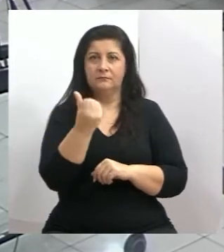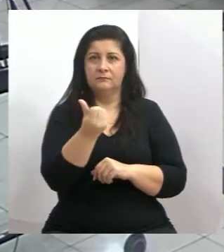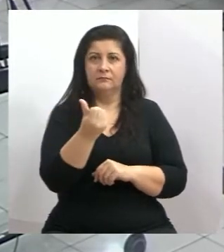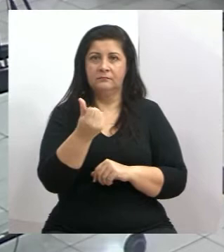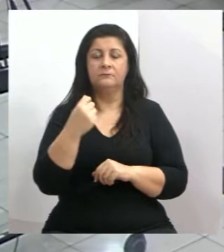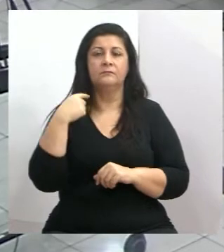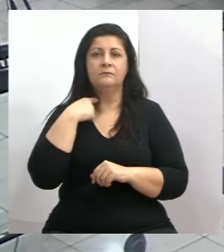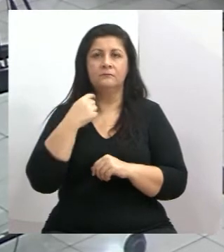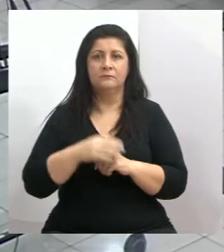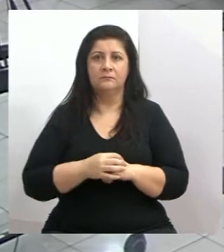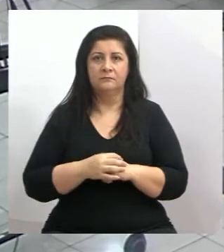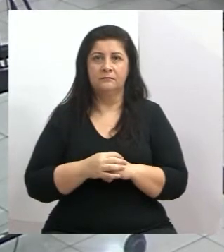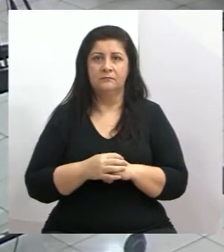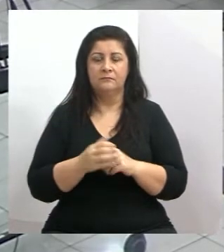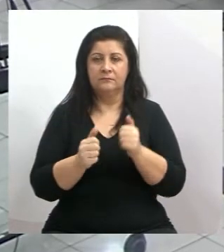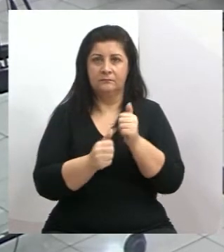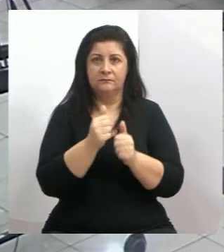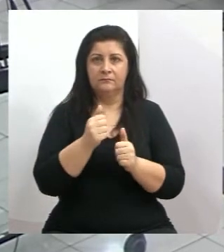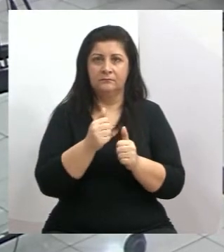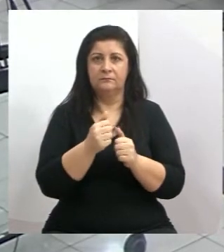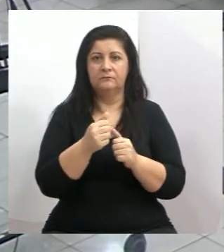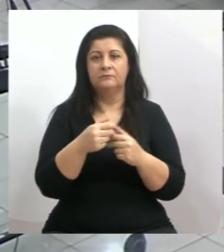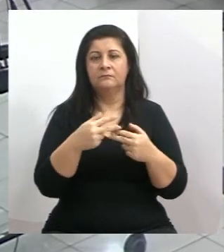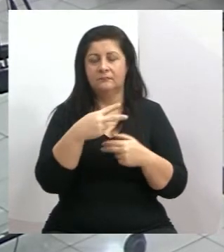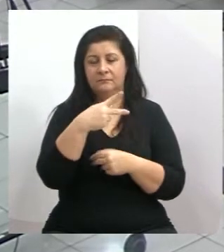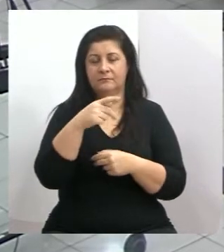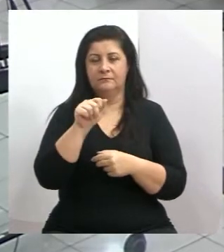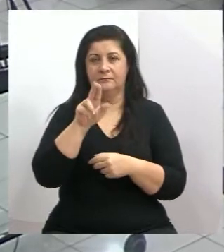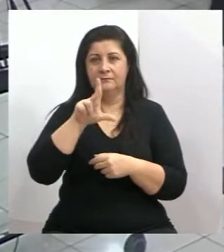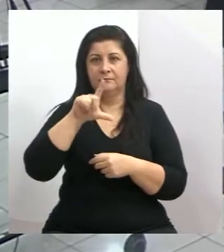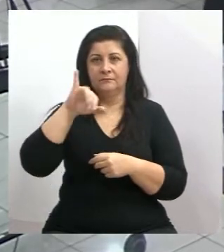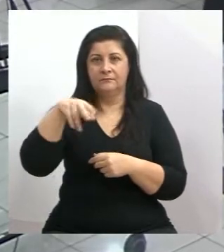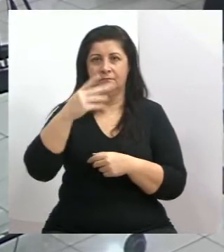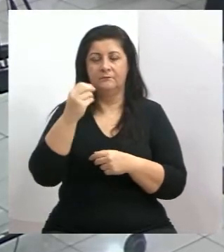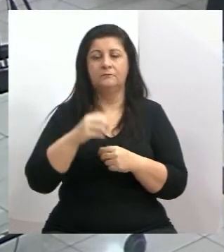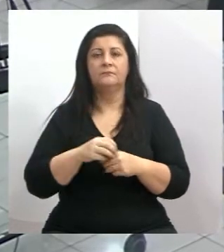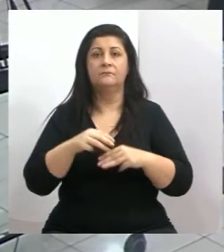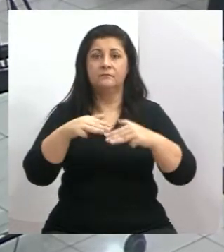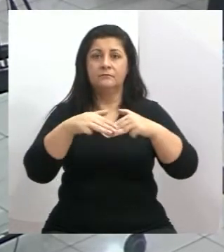autoria Paulinho do Esporte a moção